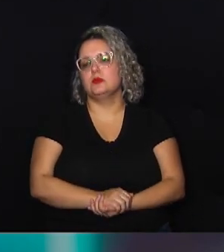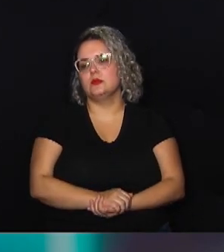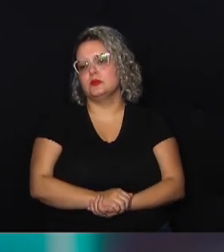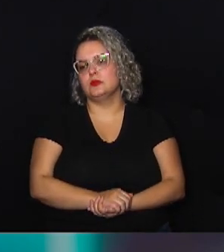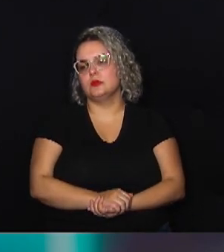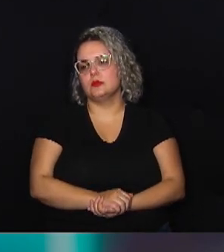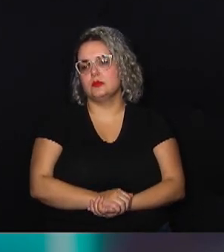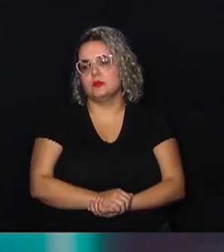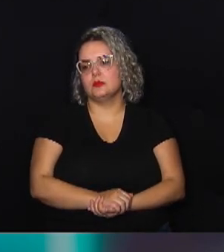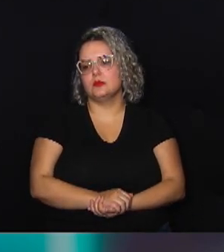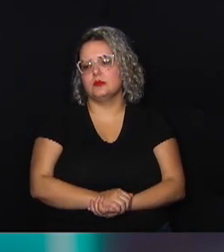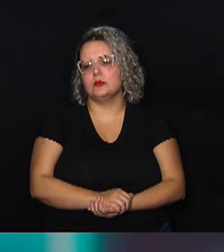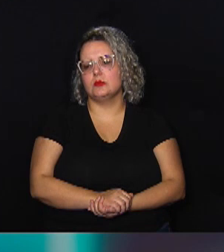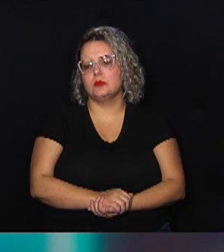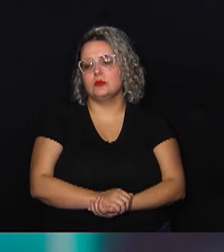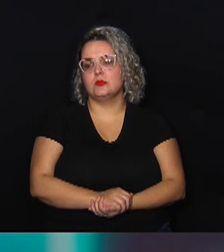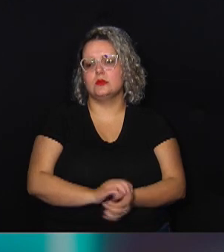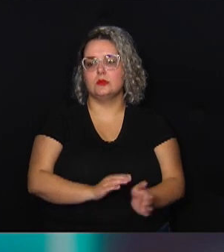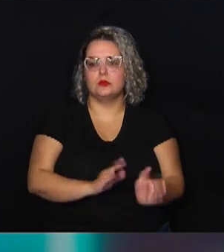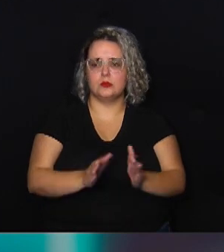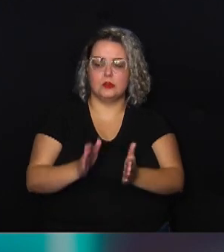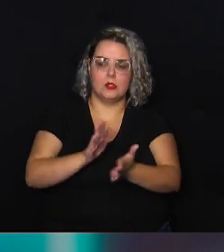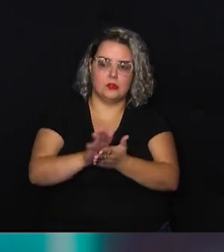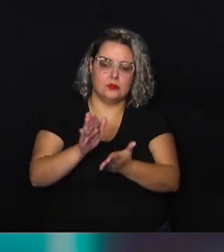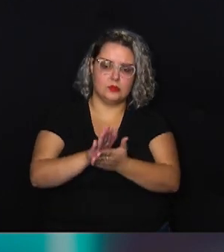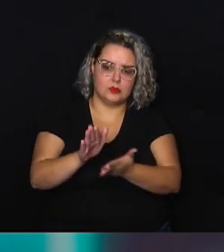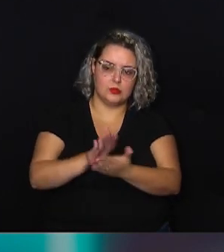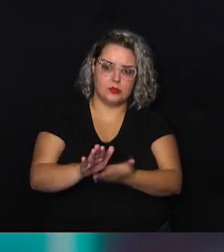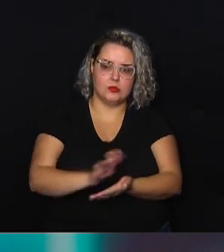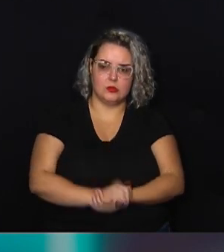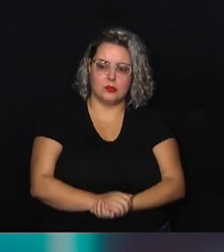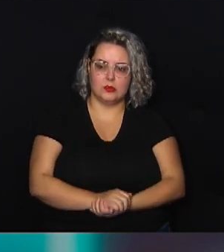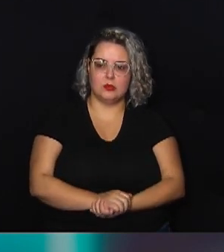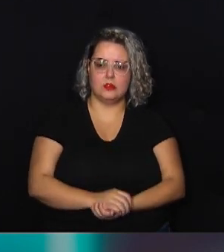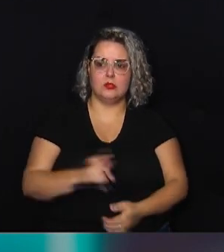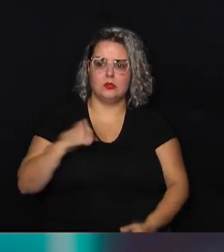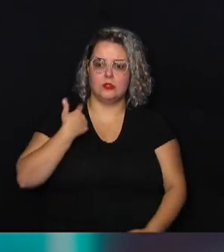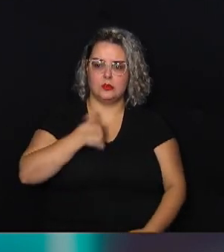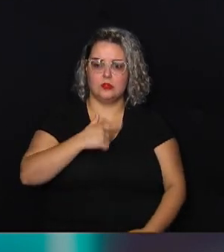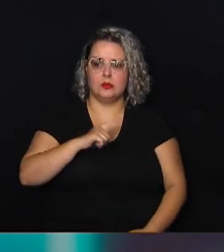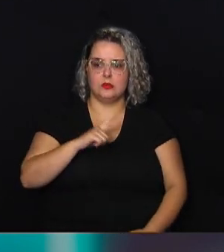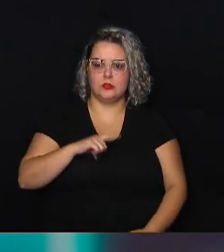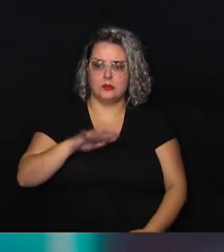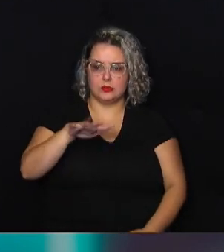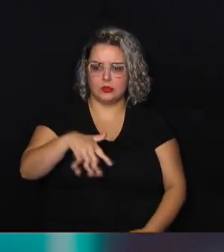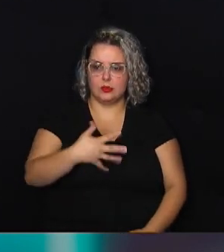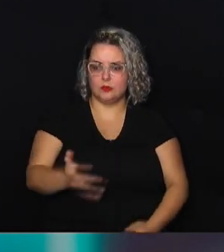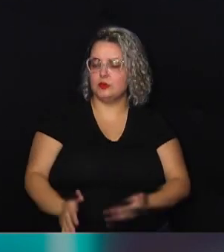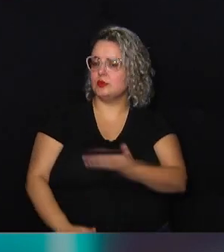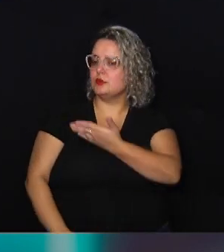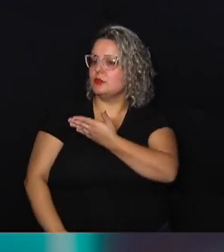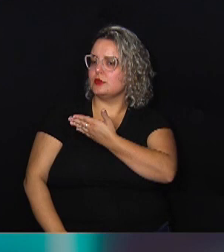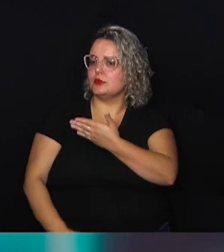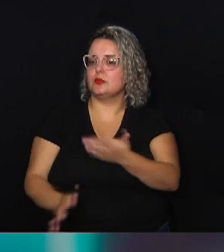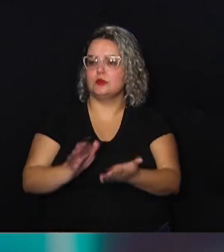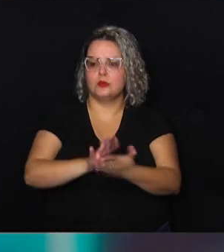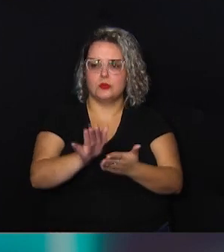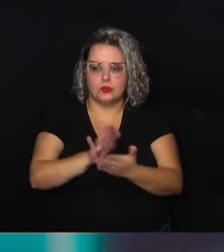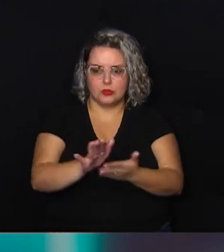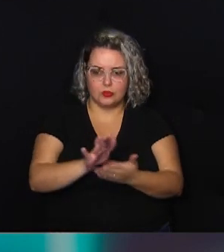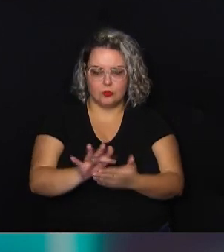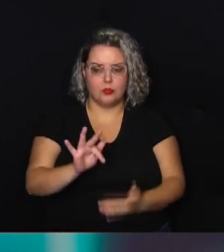Bem, passando para o lado das despesas, nós temos esse quadro que demonstra nossas despesas por